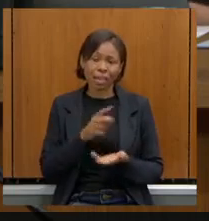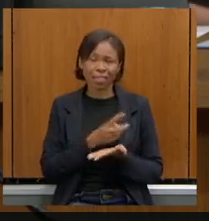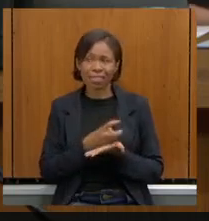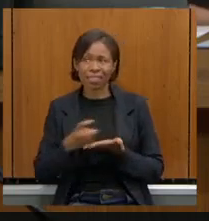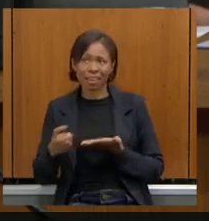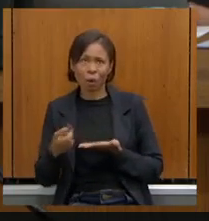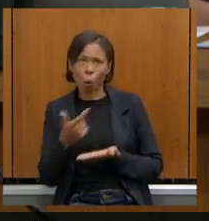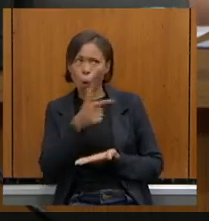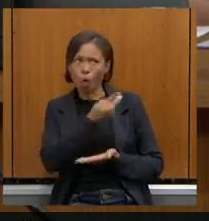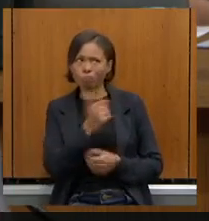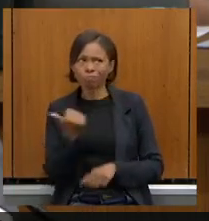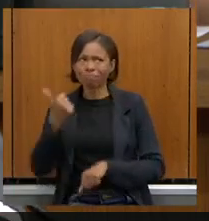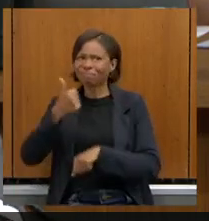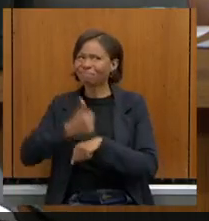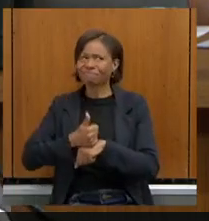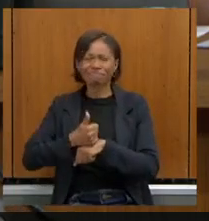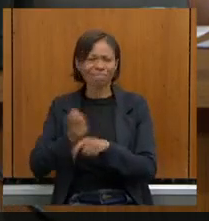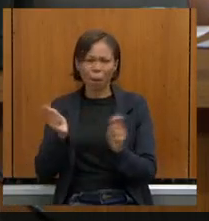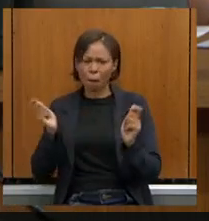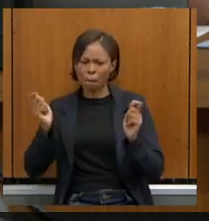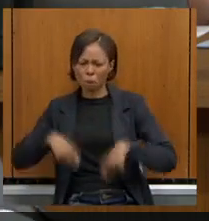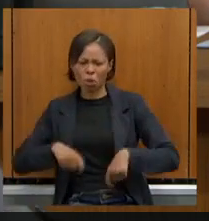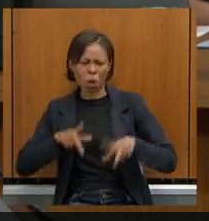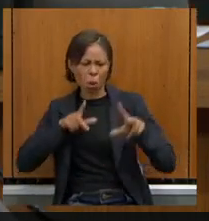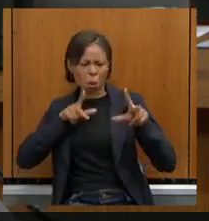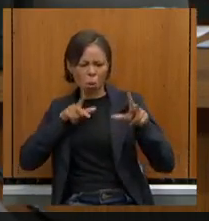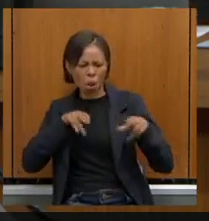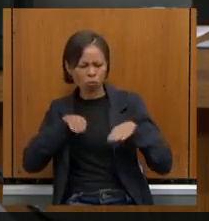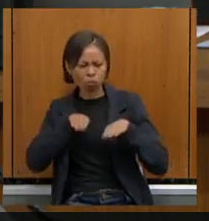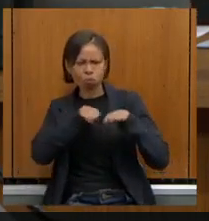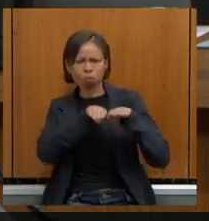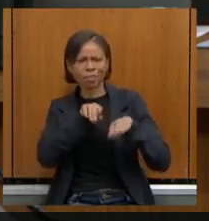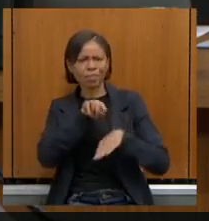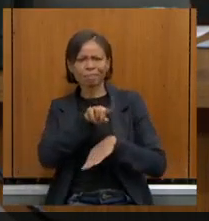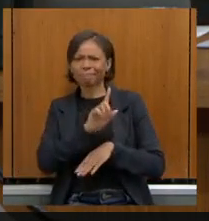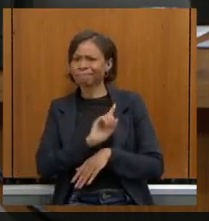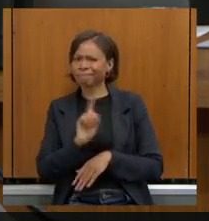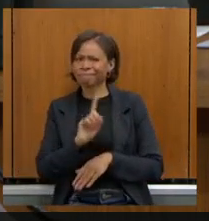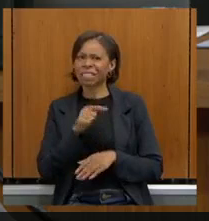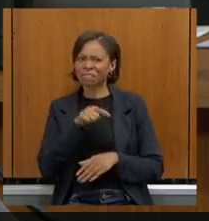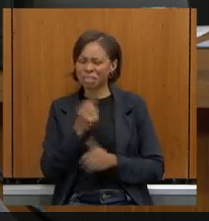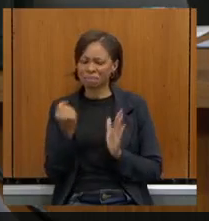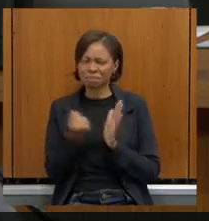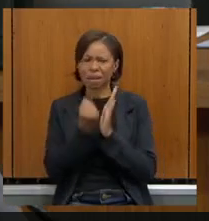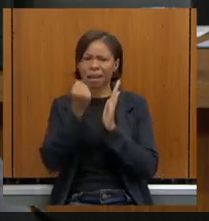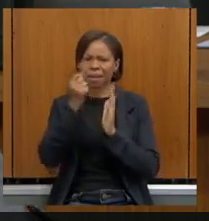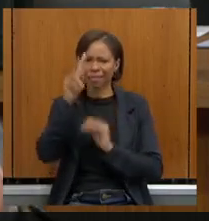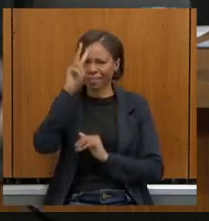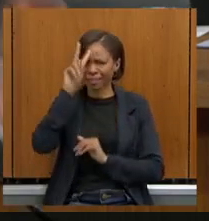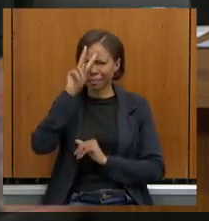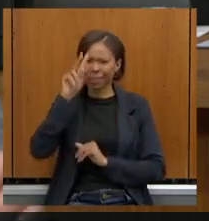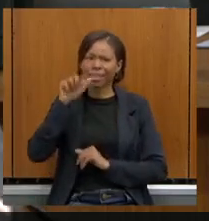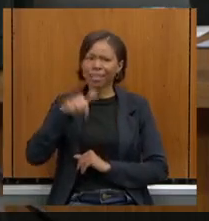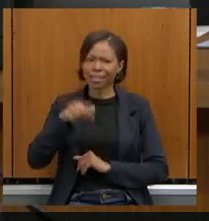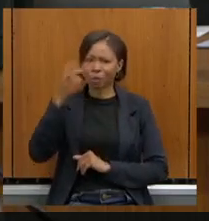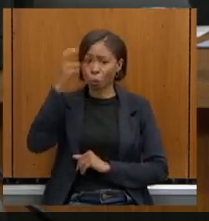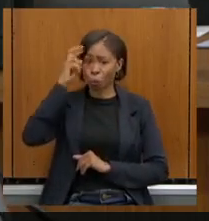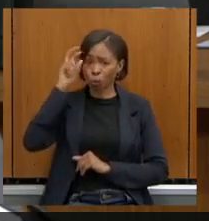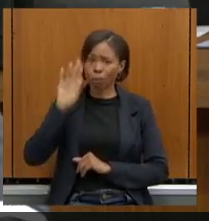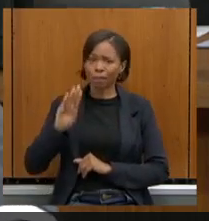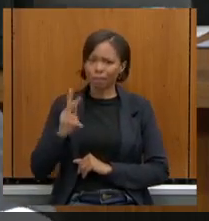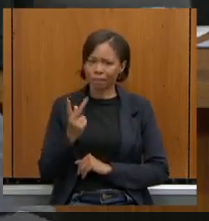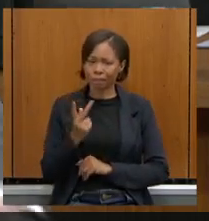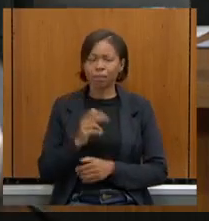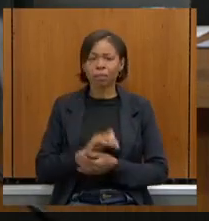ninguém foi capaz de superar a sua marca, toda a história que você deixou na cultura de Belo Horizonte. Vou citar um